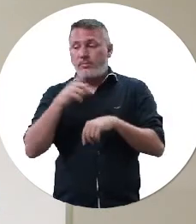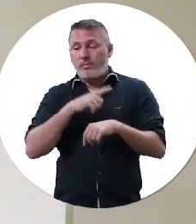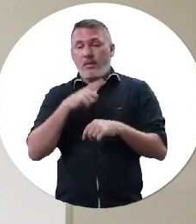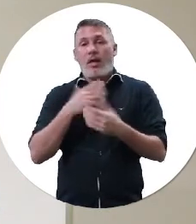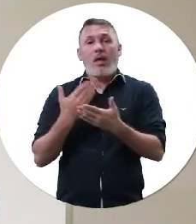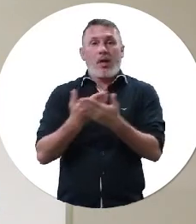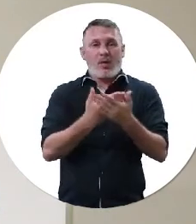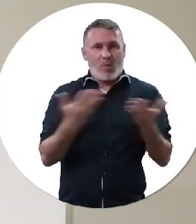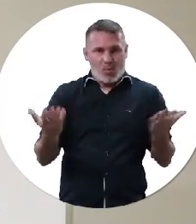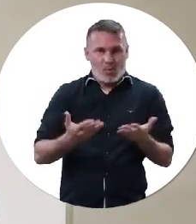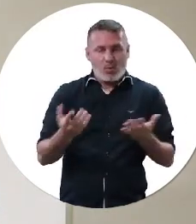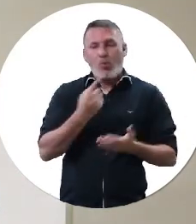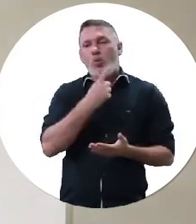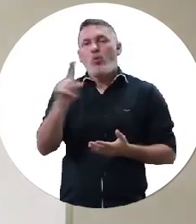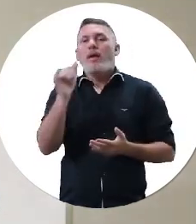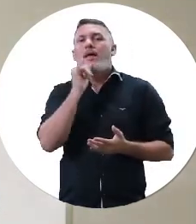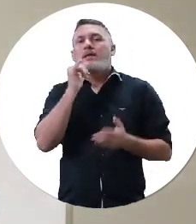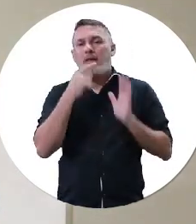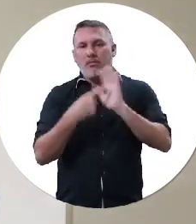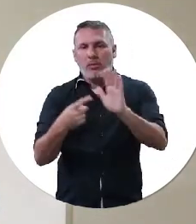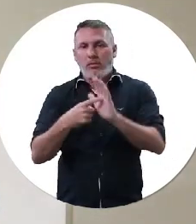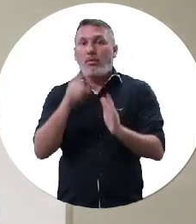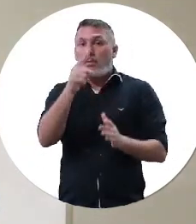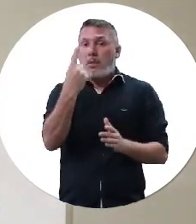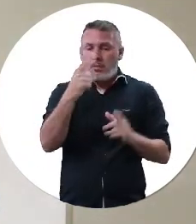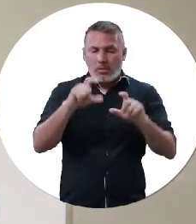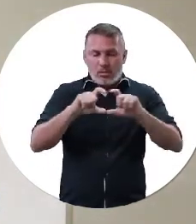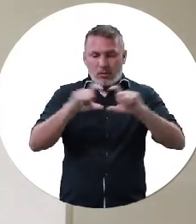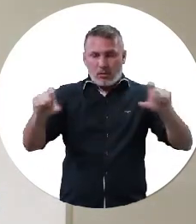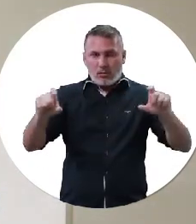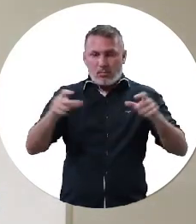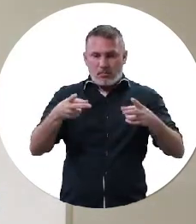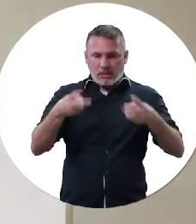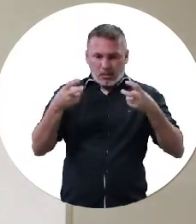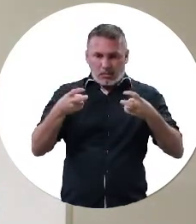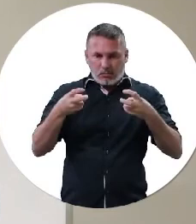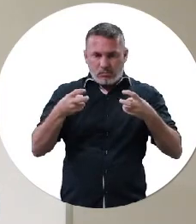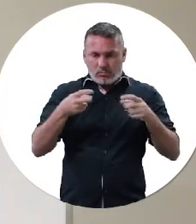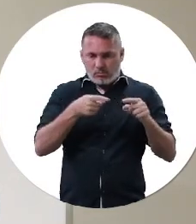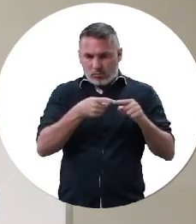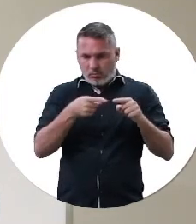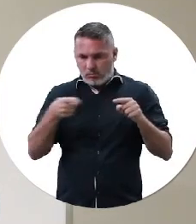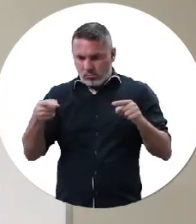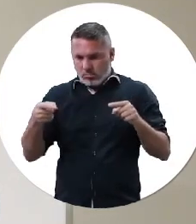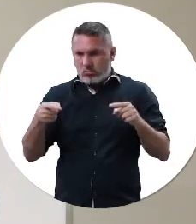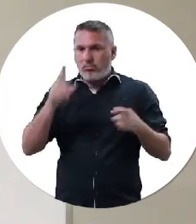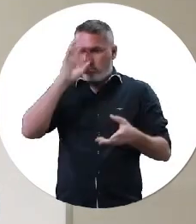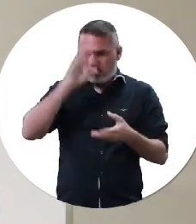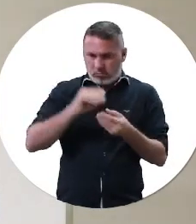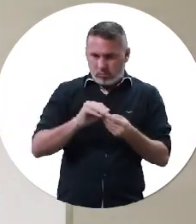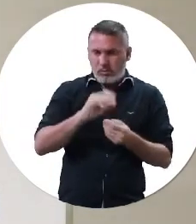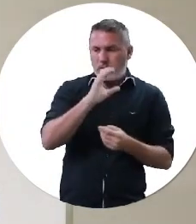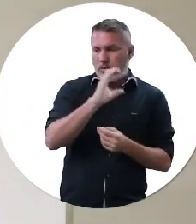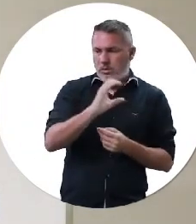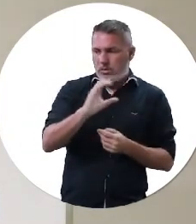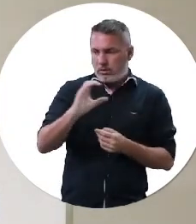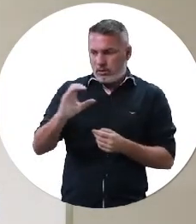nossa aula de hoje, pessoal, identifiquei a minha cadeia principal. Pegando o carbono da